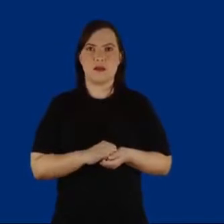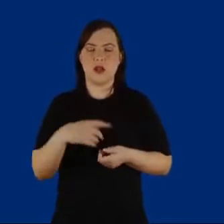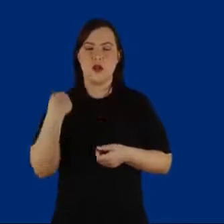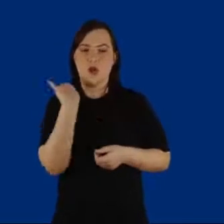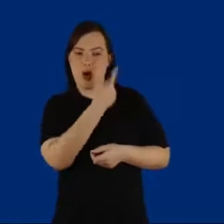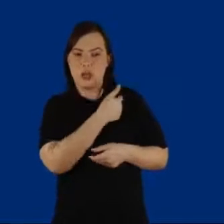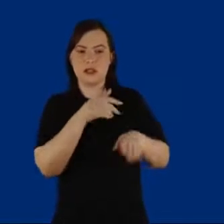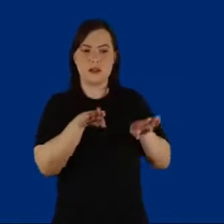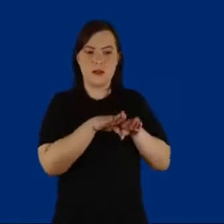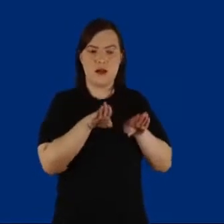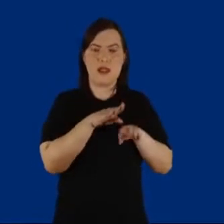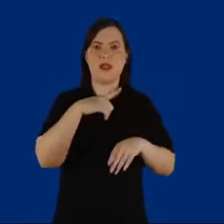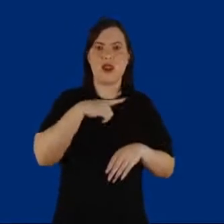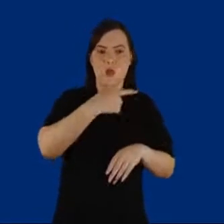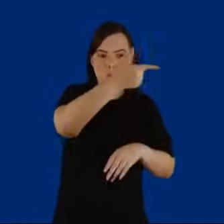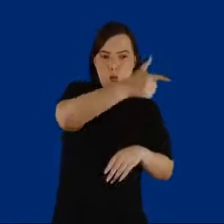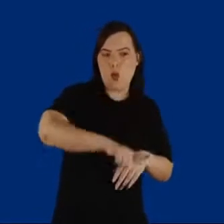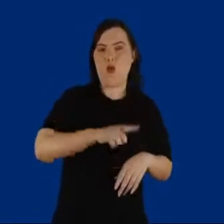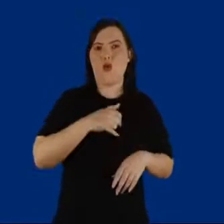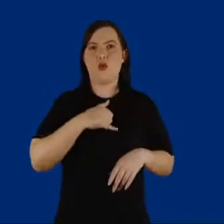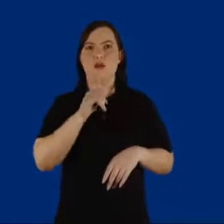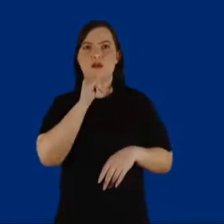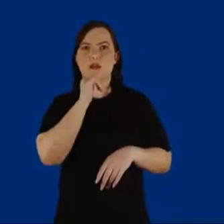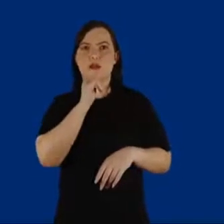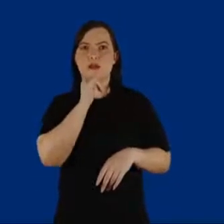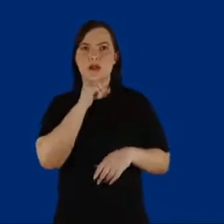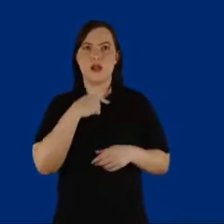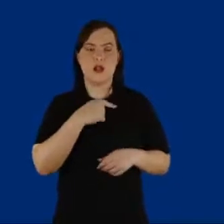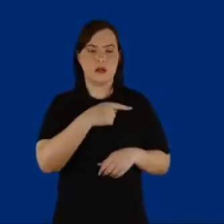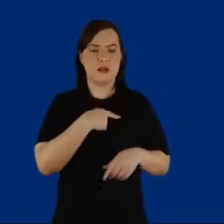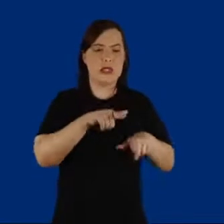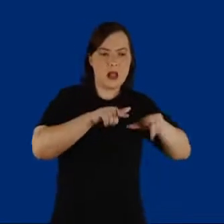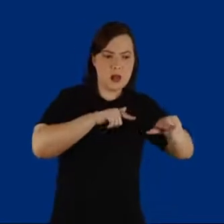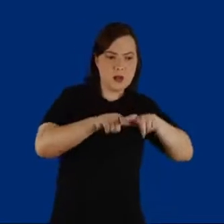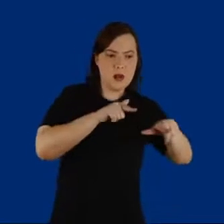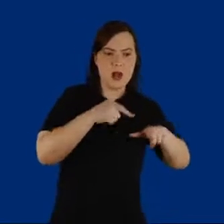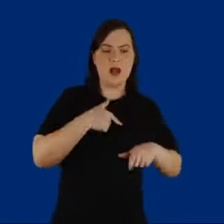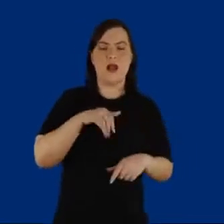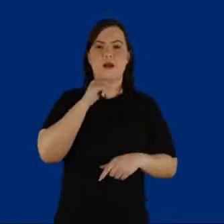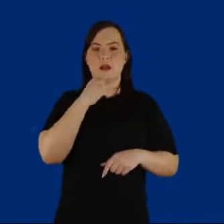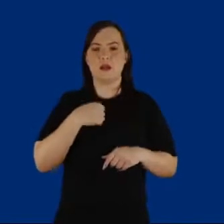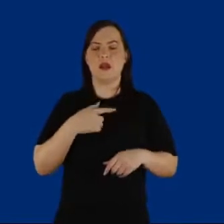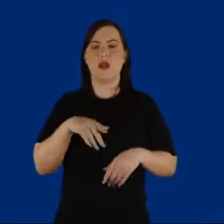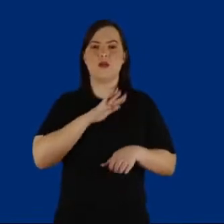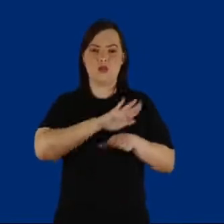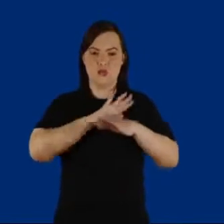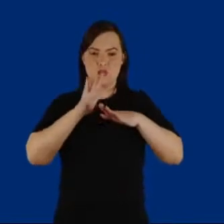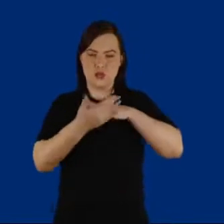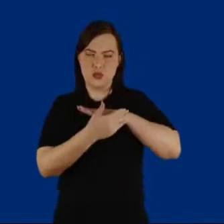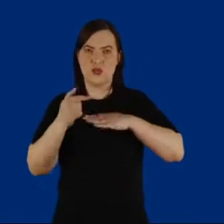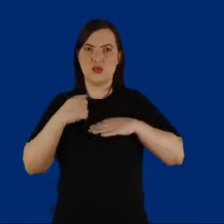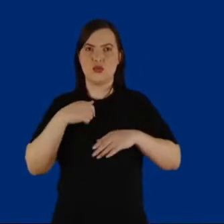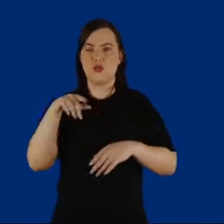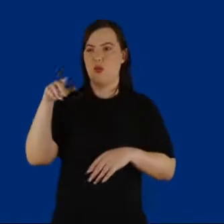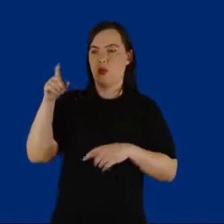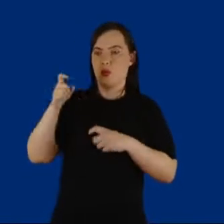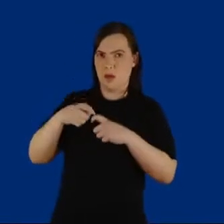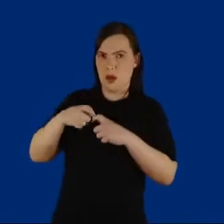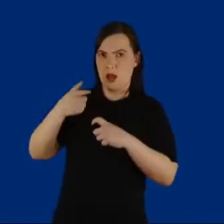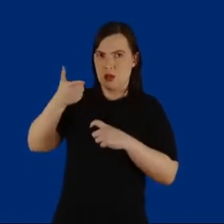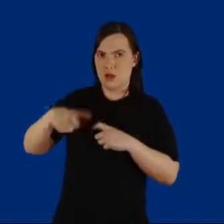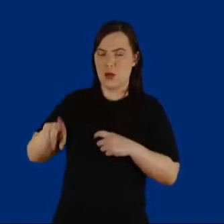também temos, eu vou dar um outro exemplo. Quando eu trabalhei na Jamaica com o Dr. Fred Hippling, só um